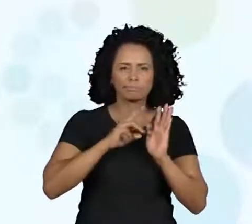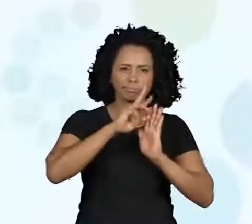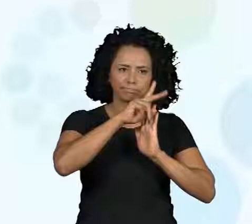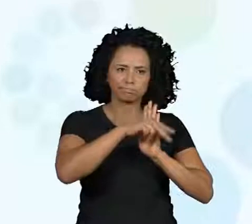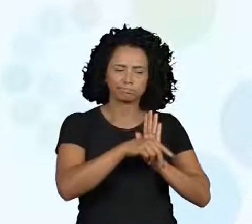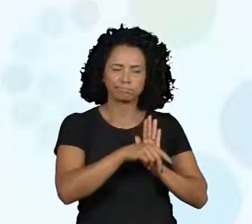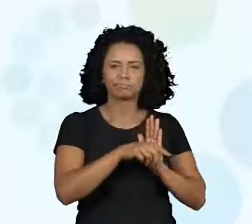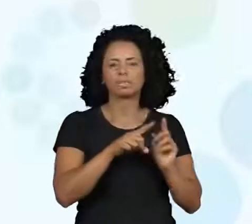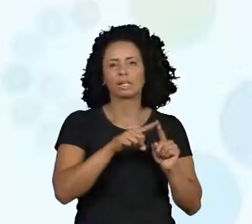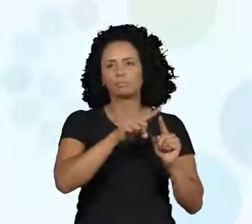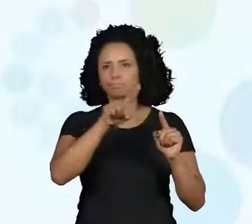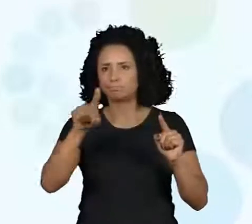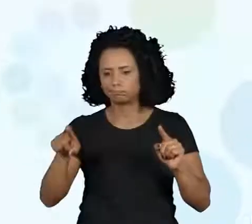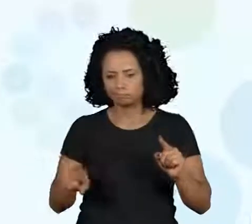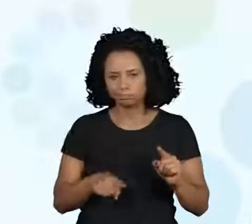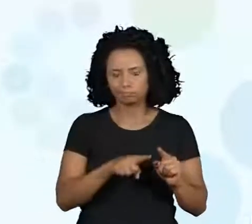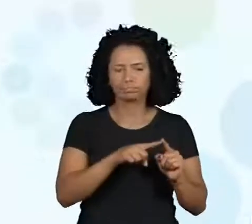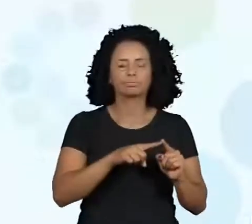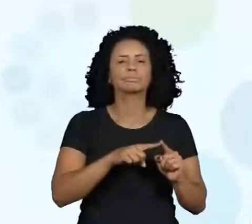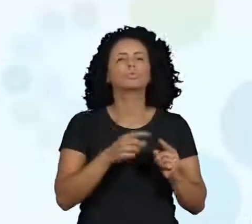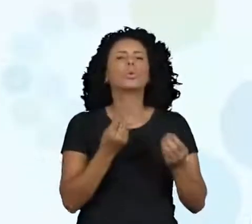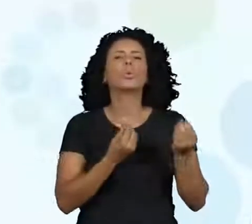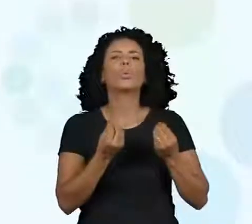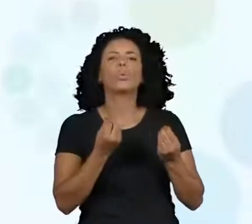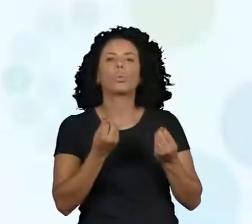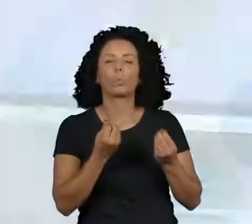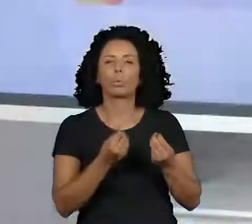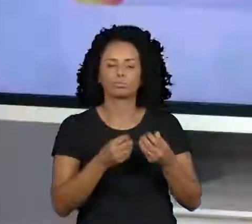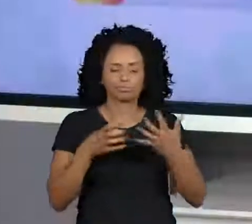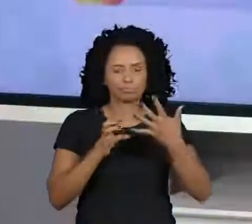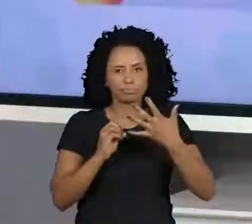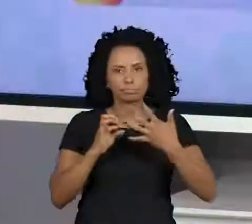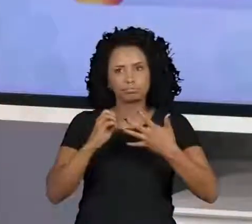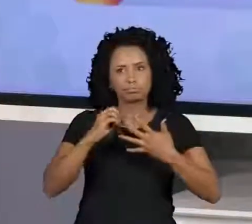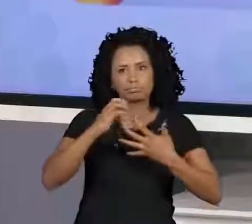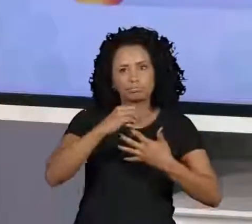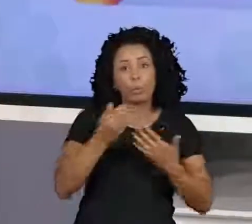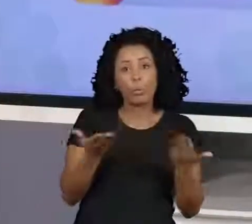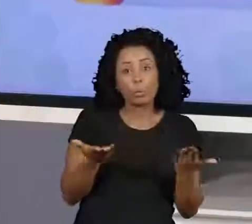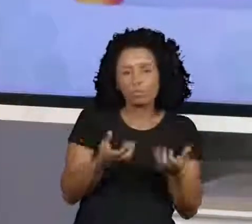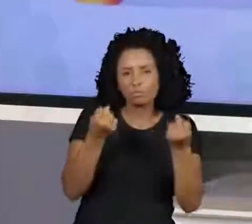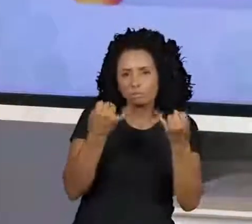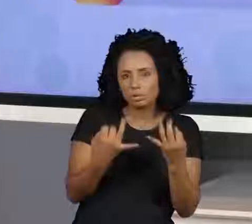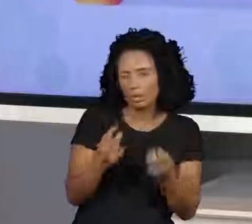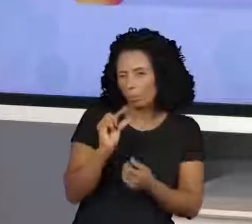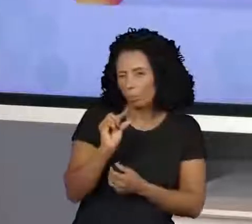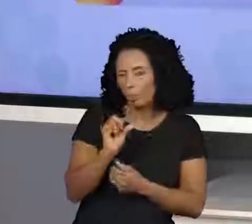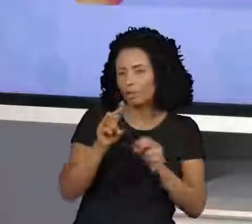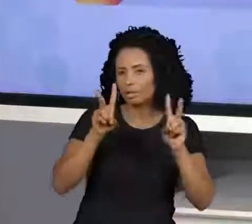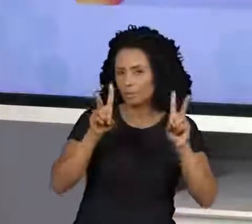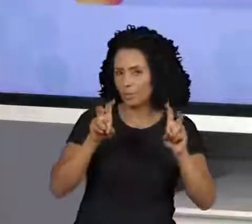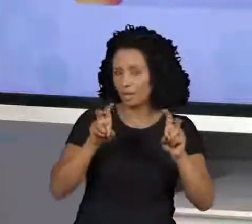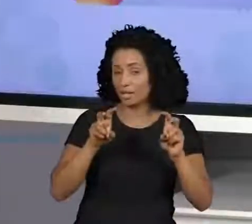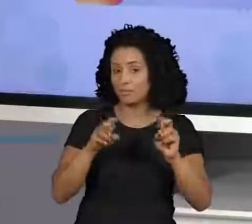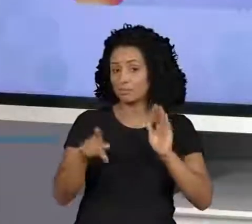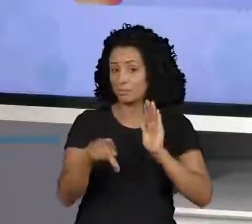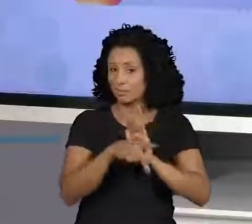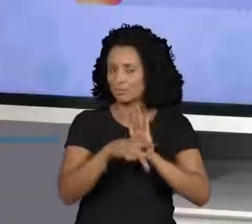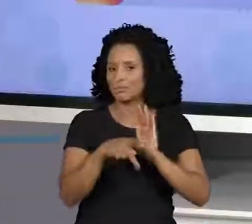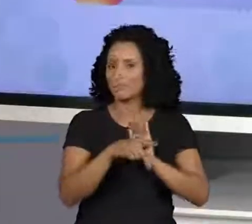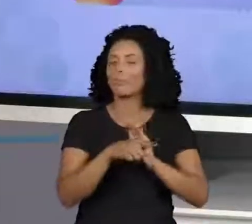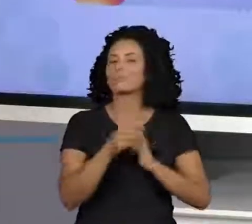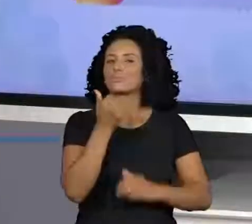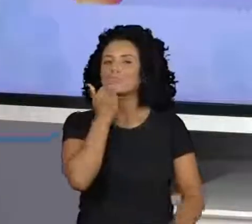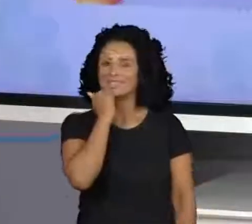sobre cadeia alimentar? Hoje a gente vai conversar um pouquinho sobre esse assunto aí de ciências, que,